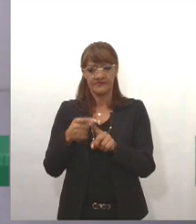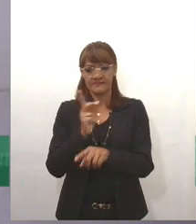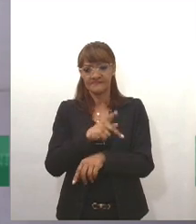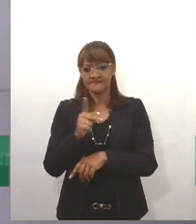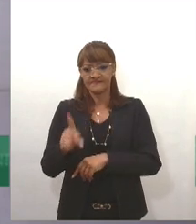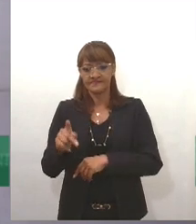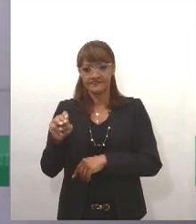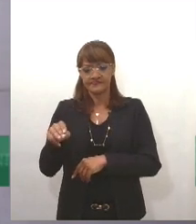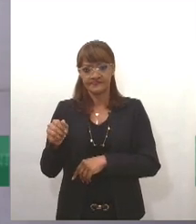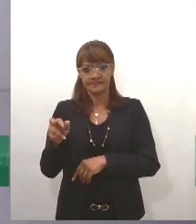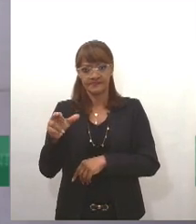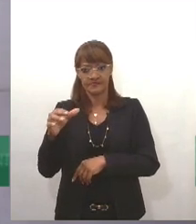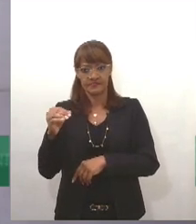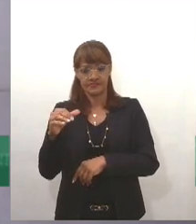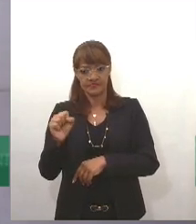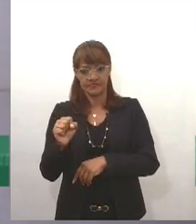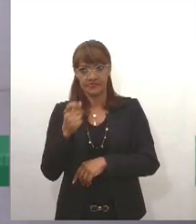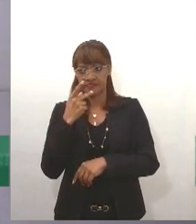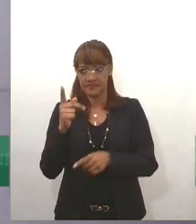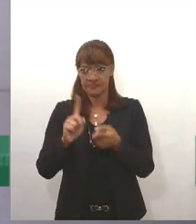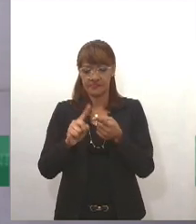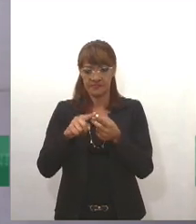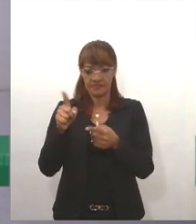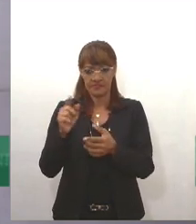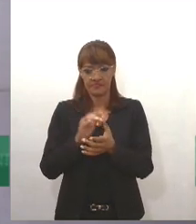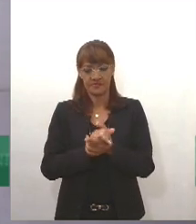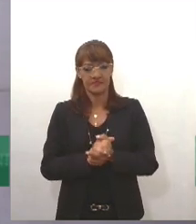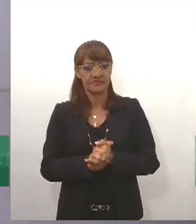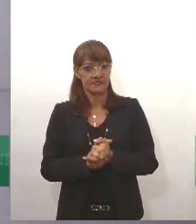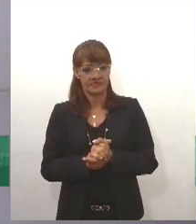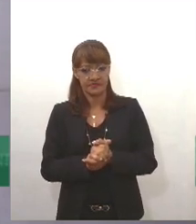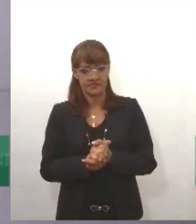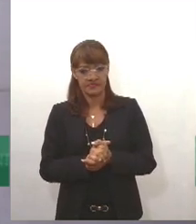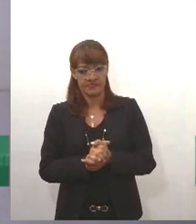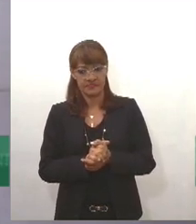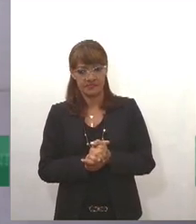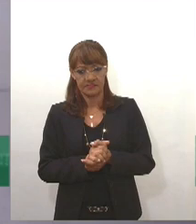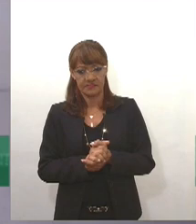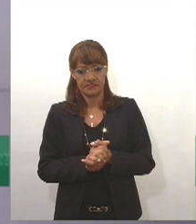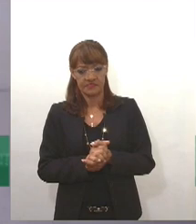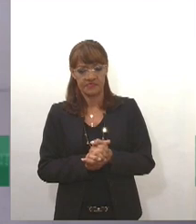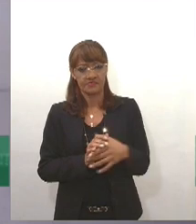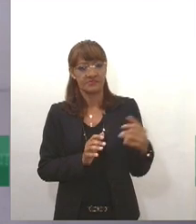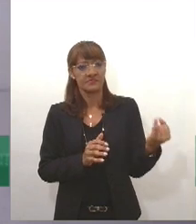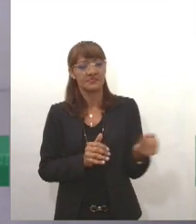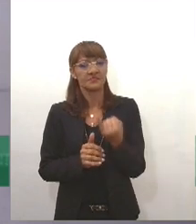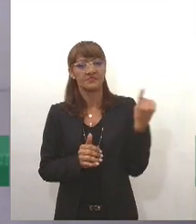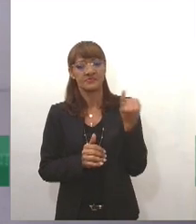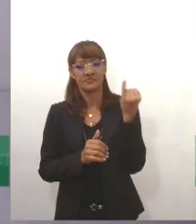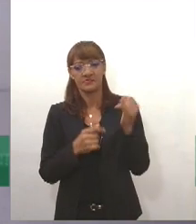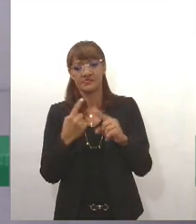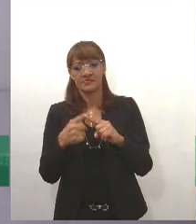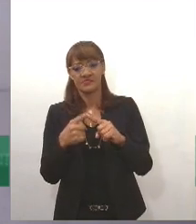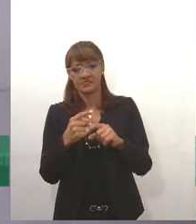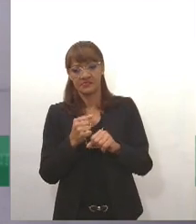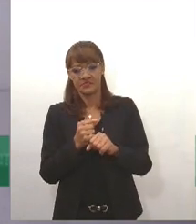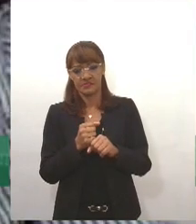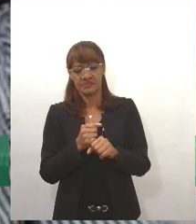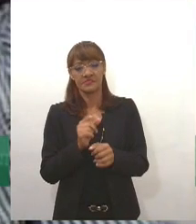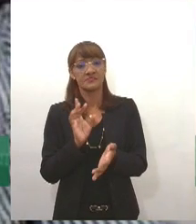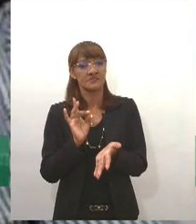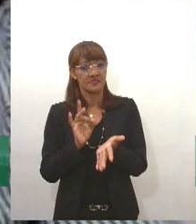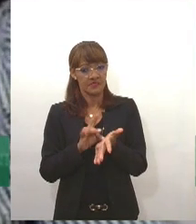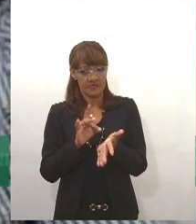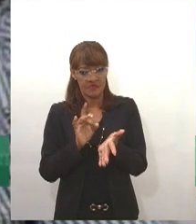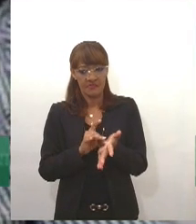citar também isso essas isenções elas são muito importantes Porque elas estão realmente assim elas vão ter um reflexo